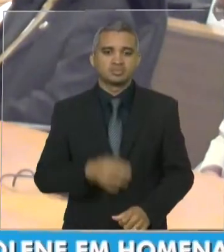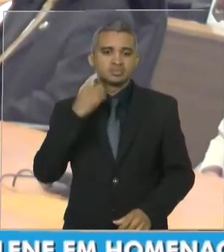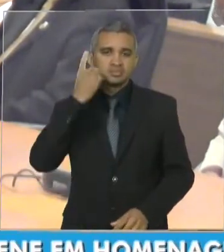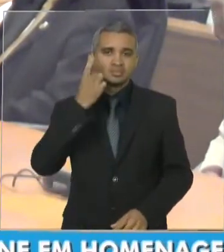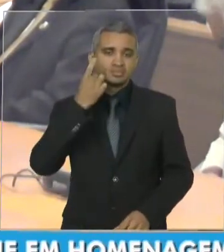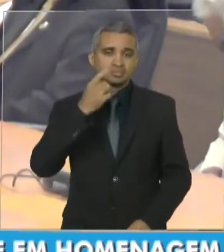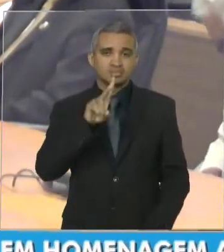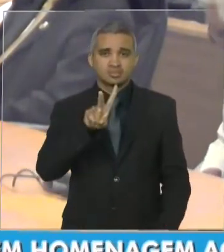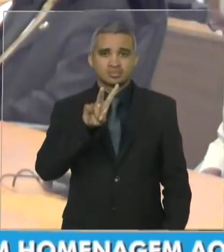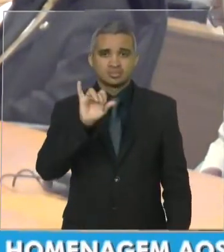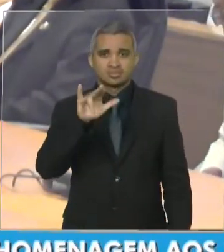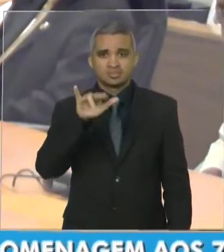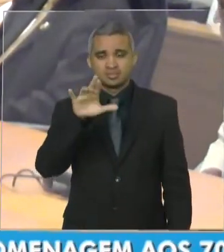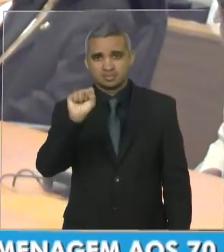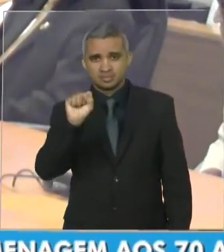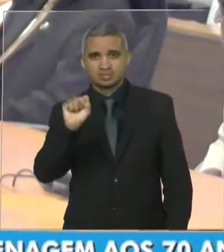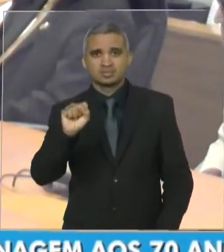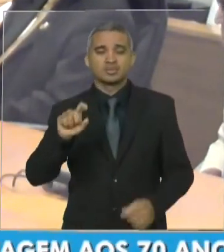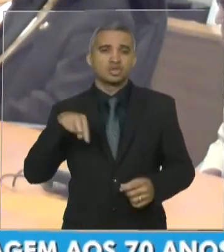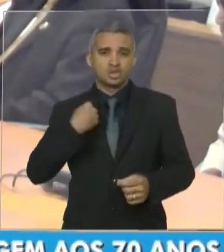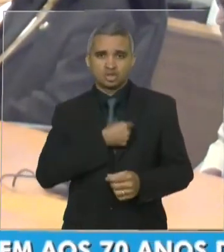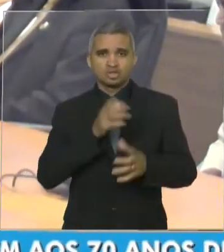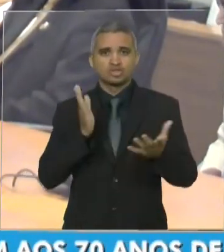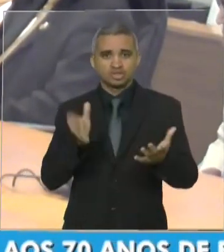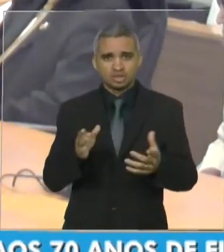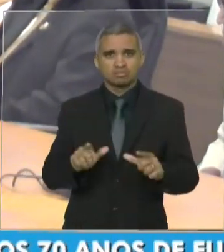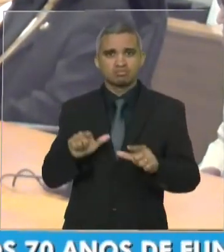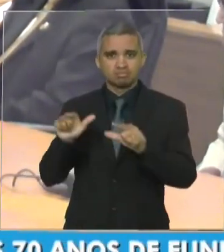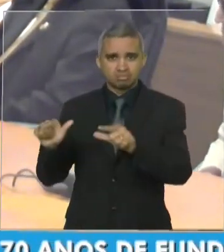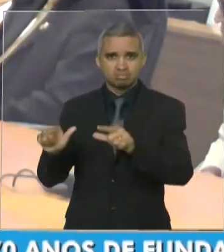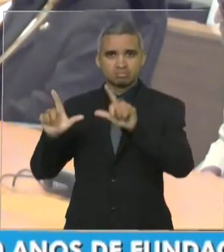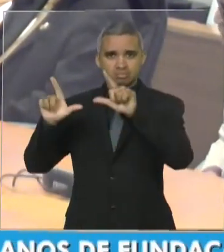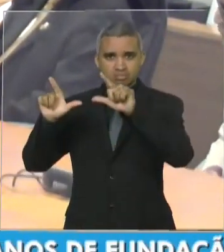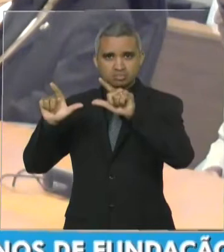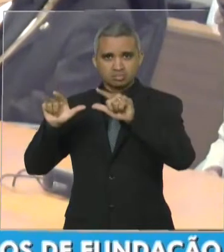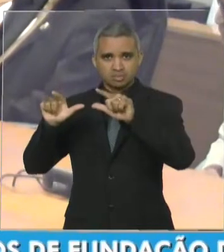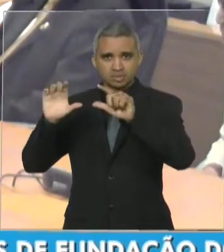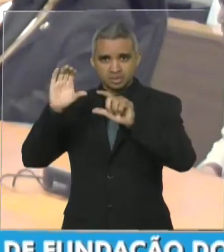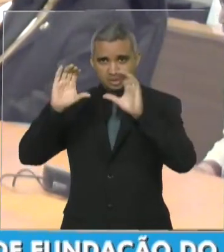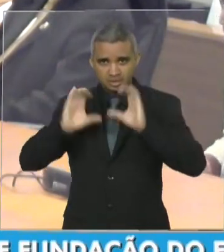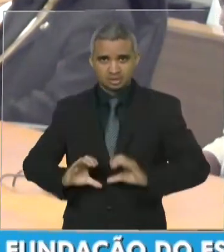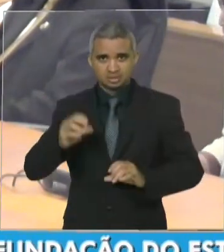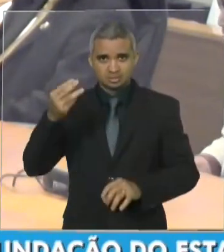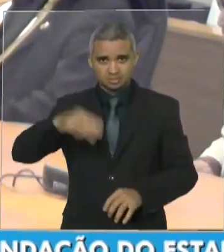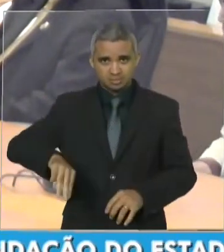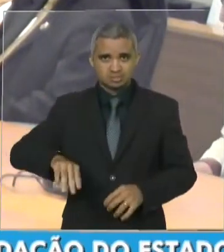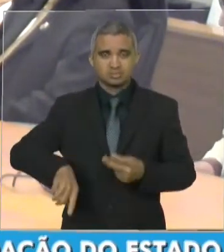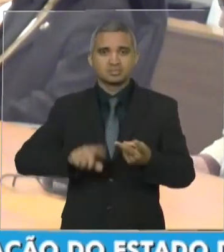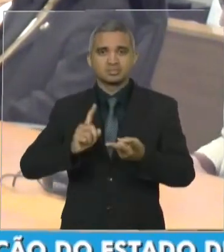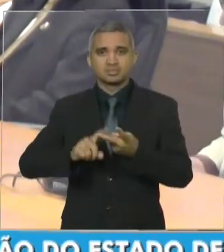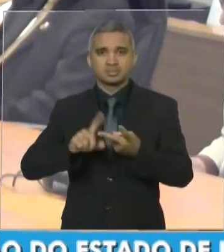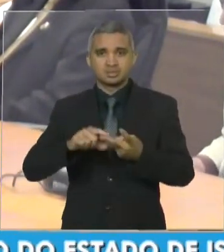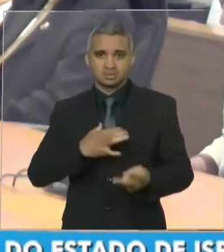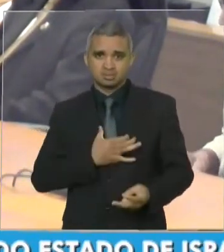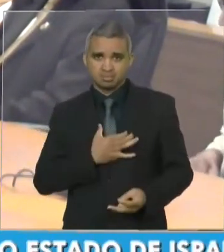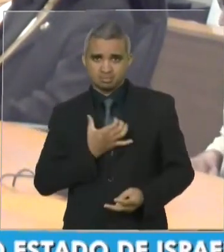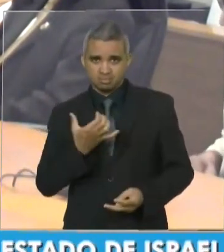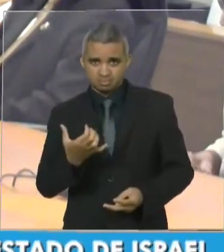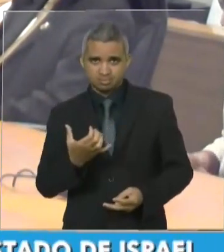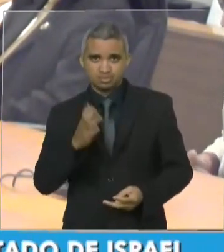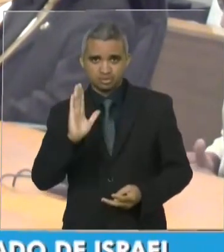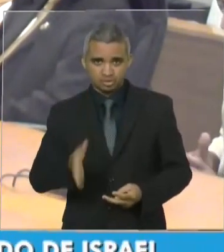Vinícius Louro, nós já demos o título de maranhense, nós já demos uma medalha do Manuel Beckman, já